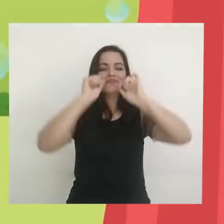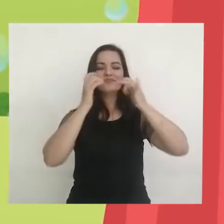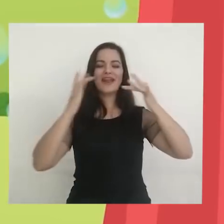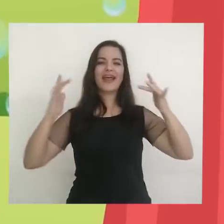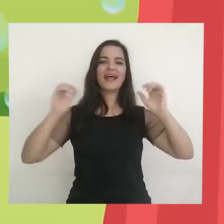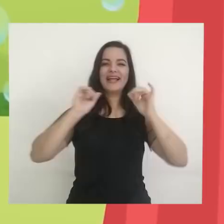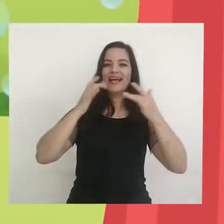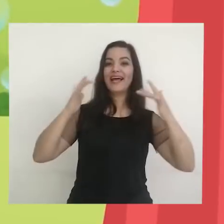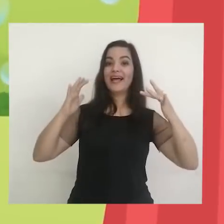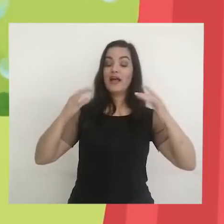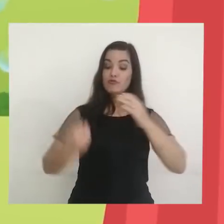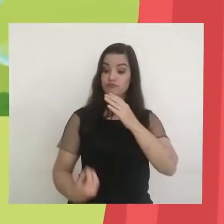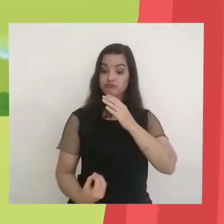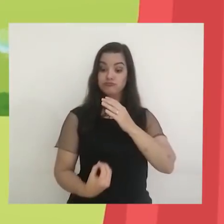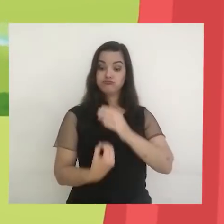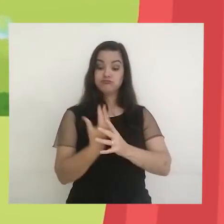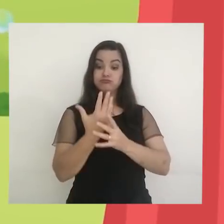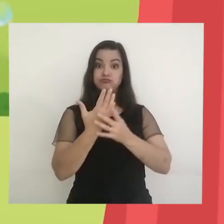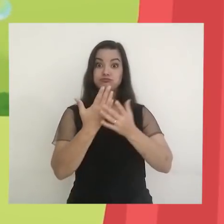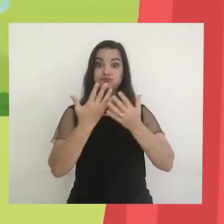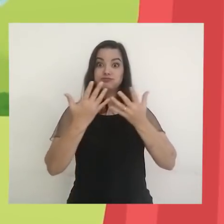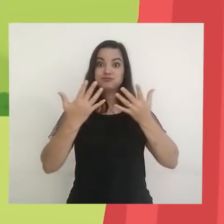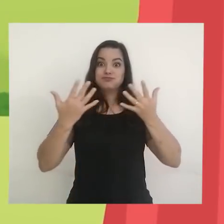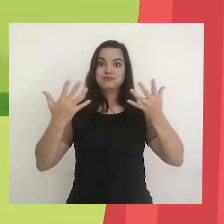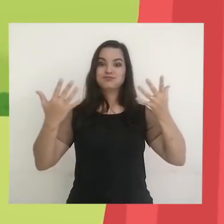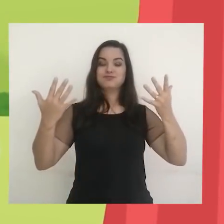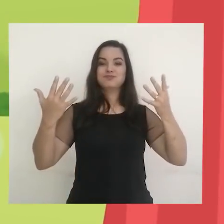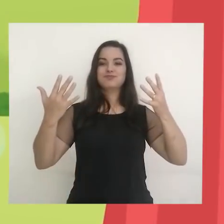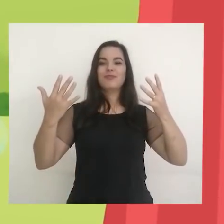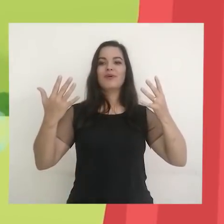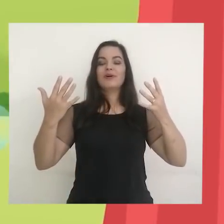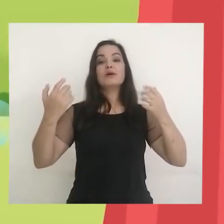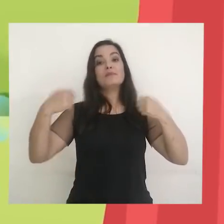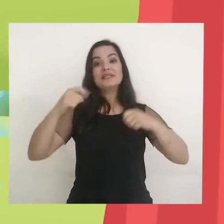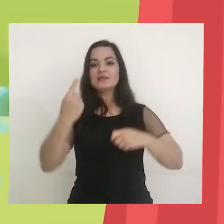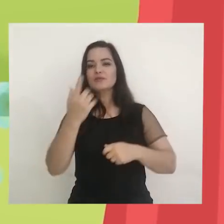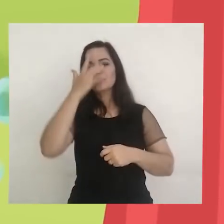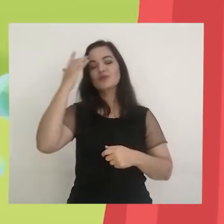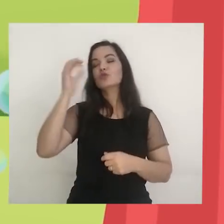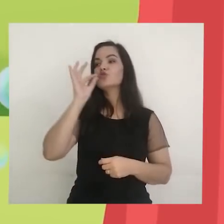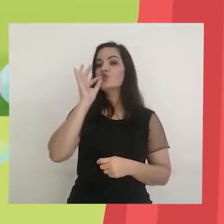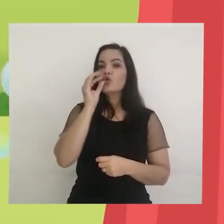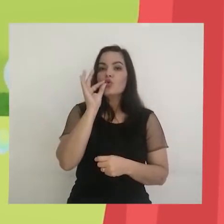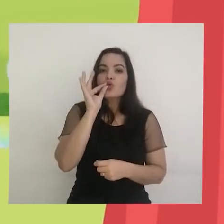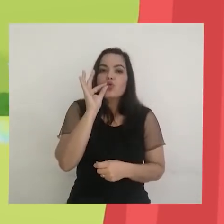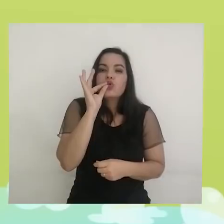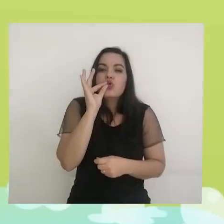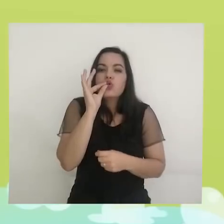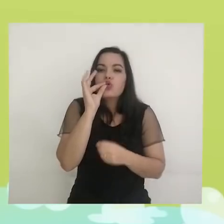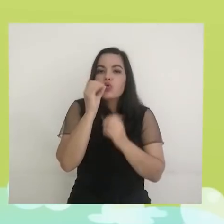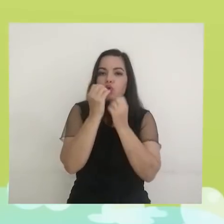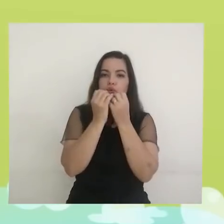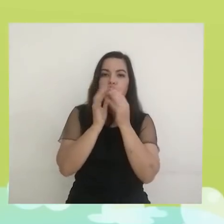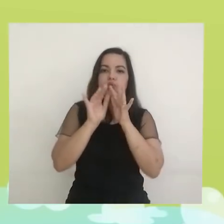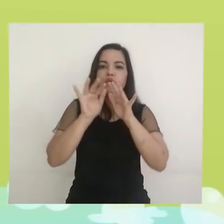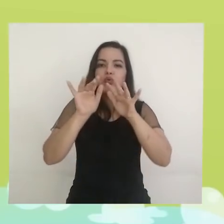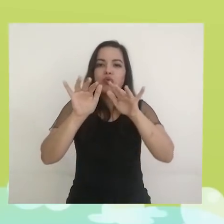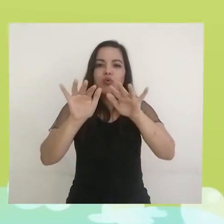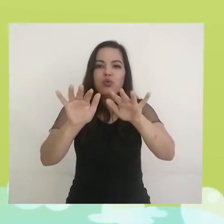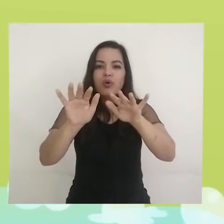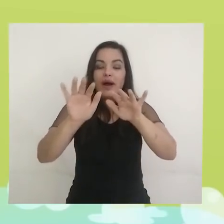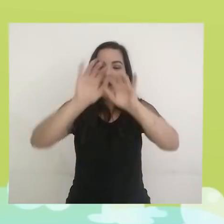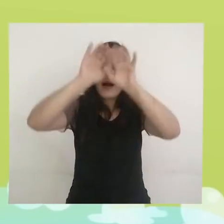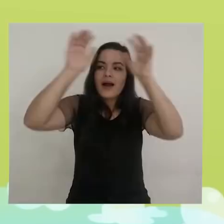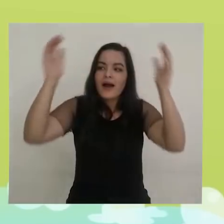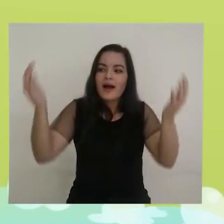reluzente. Pra gente nascer, basta alguém nos soprar e a nossa roupa bolha encher de ar. Calma, espera. A